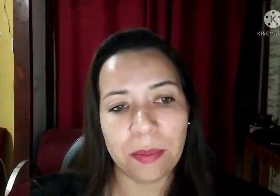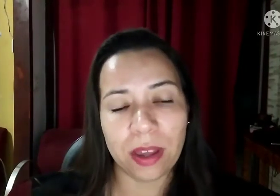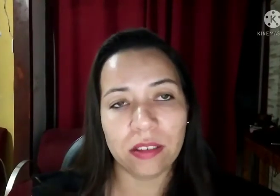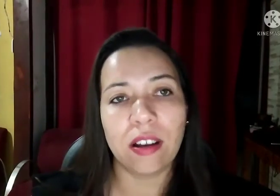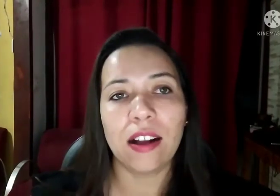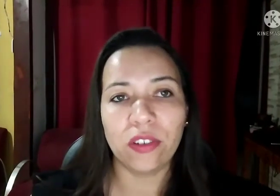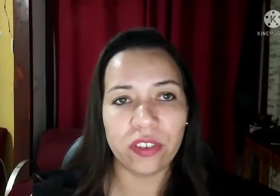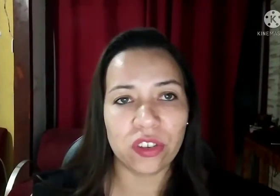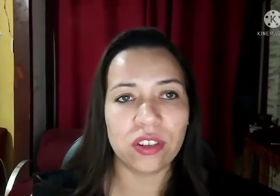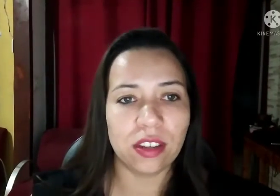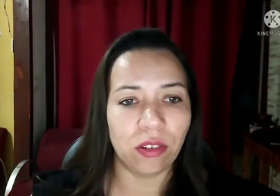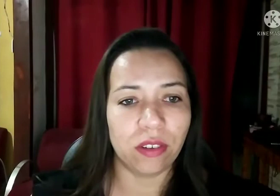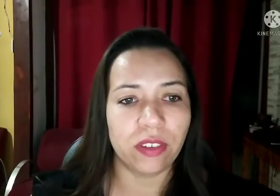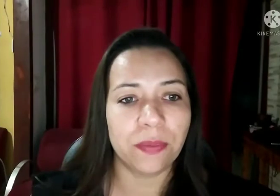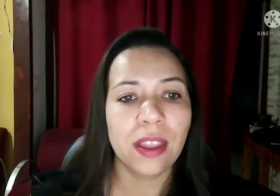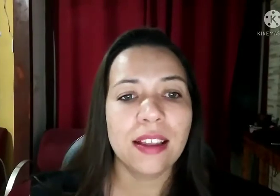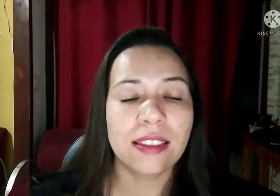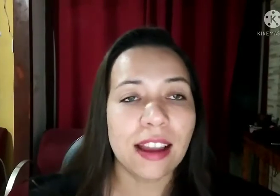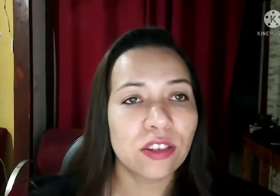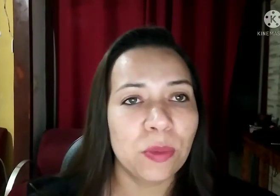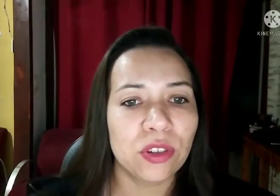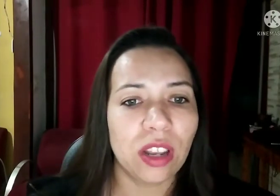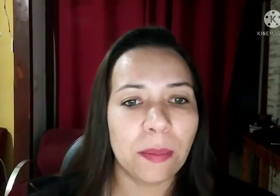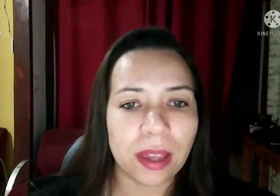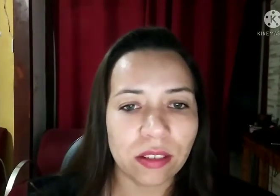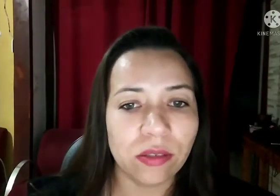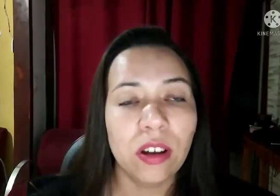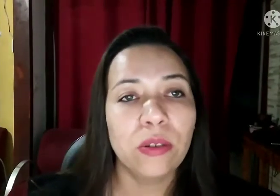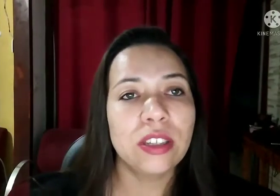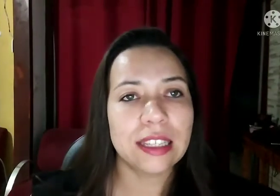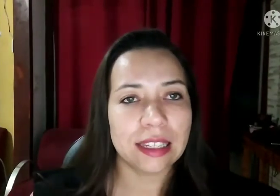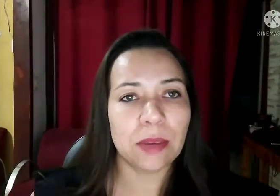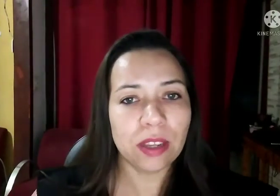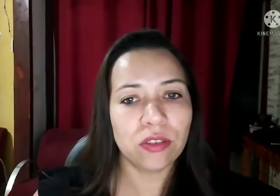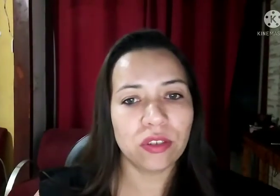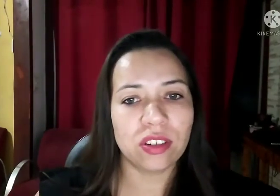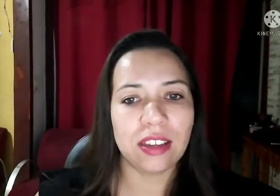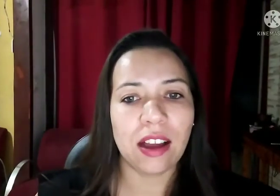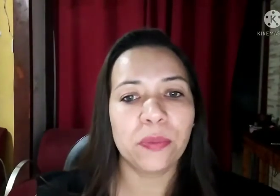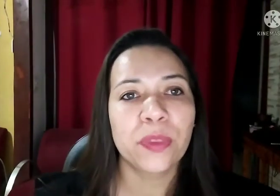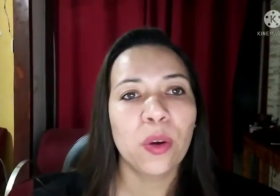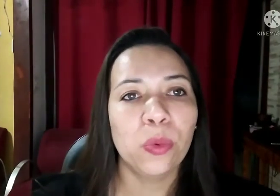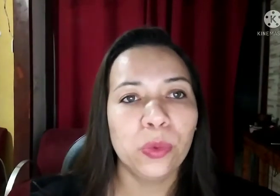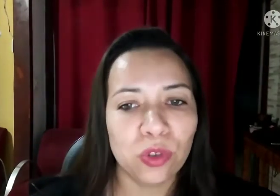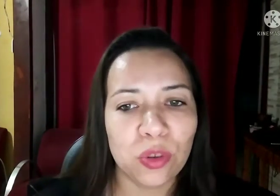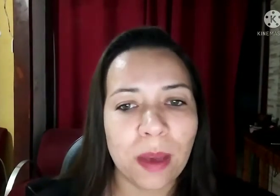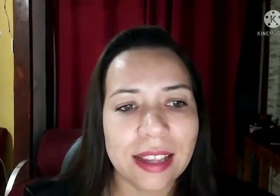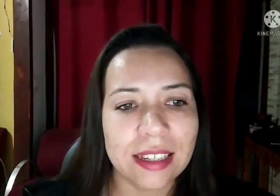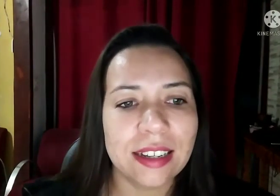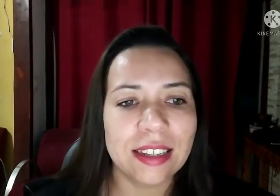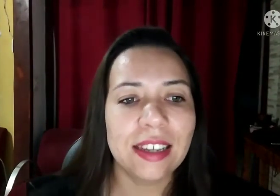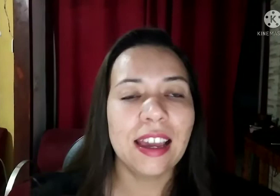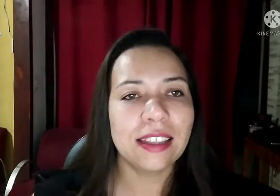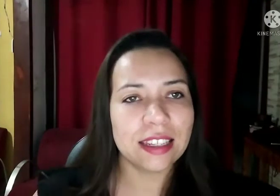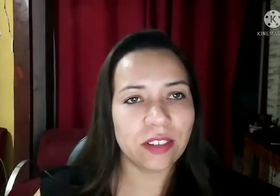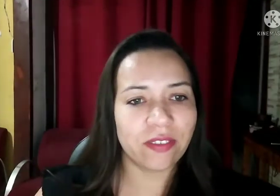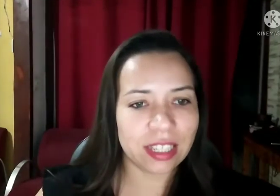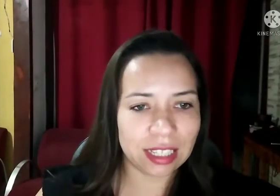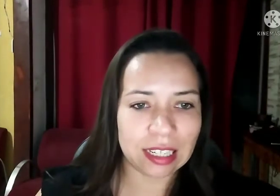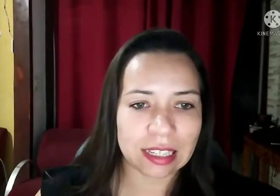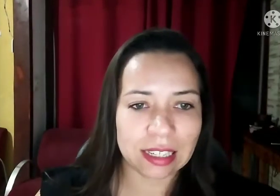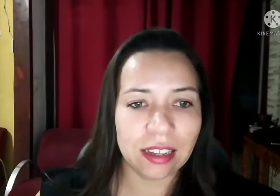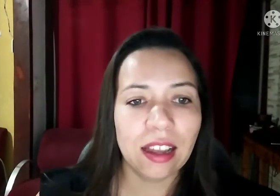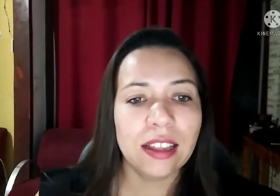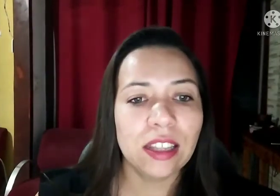para o enfrentamento à Covid-19, tais como isolamento, o distanciamento social, o uso de máscaras e a adesão